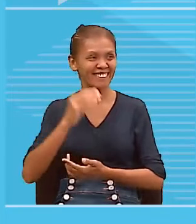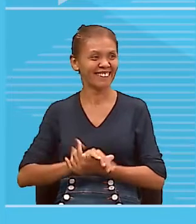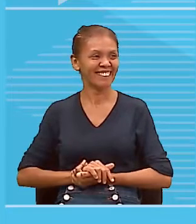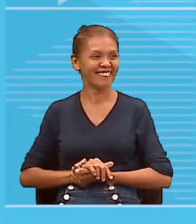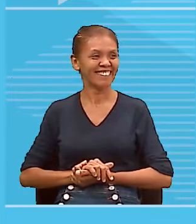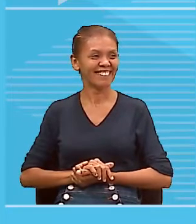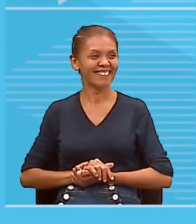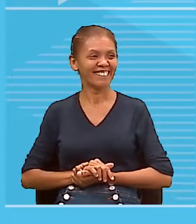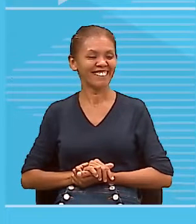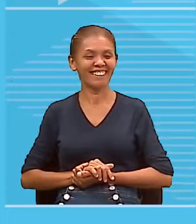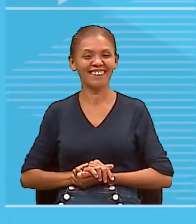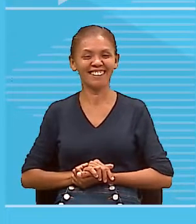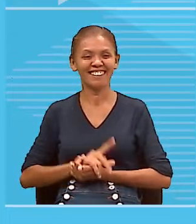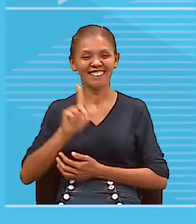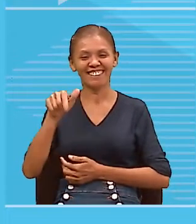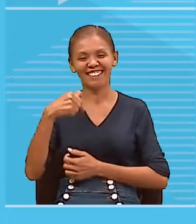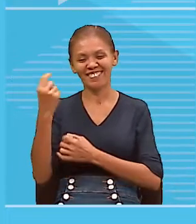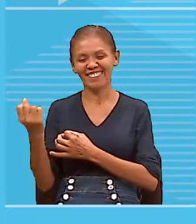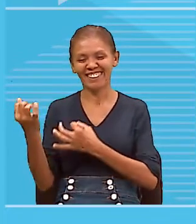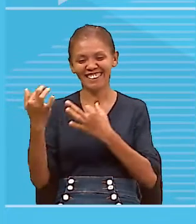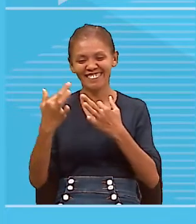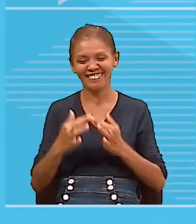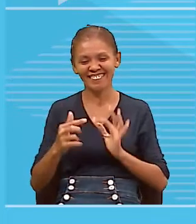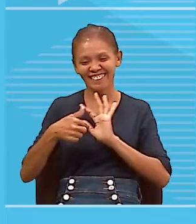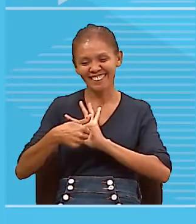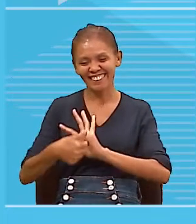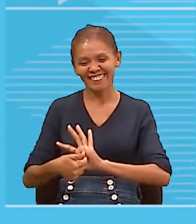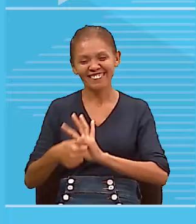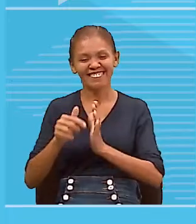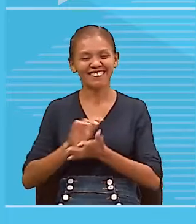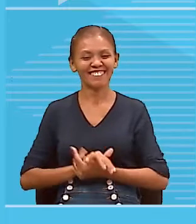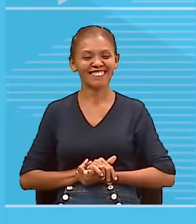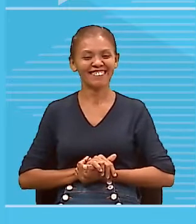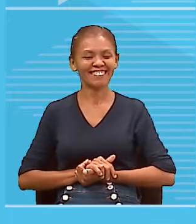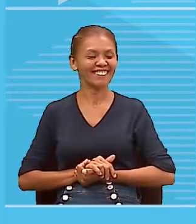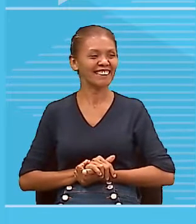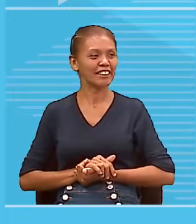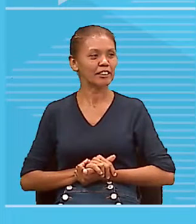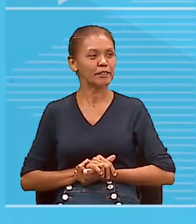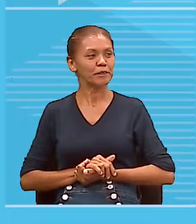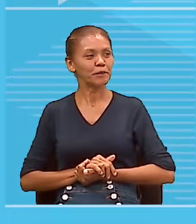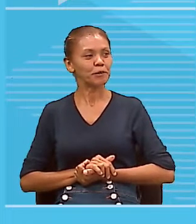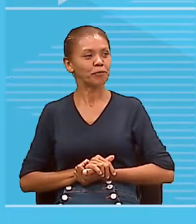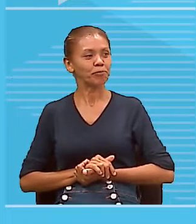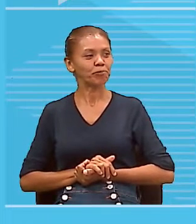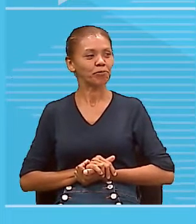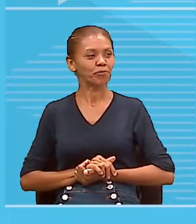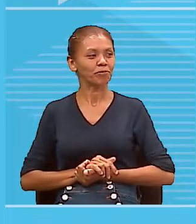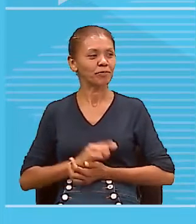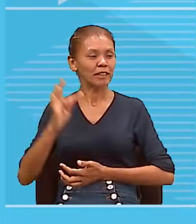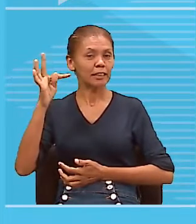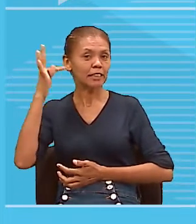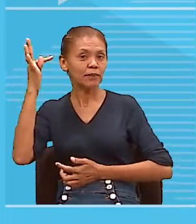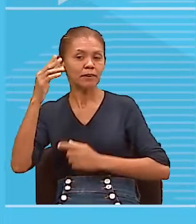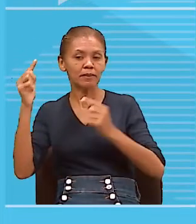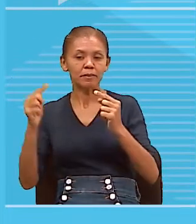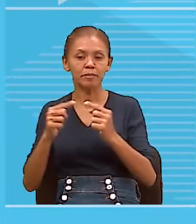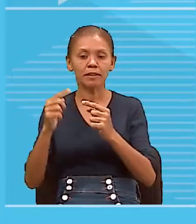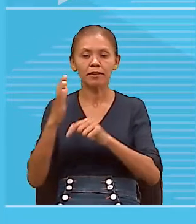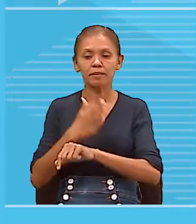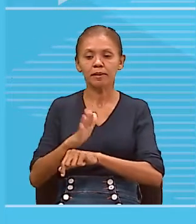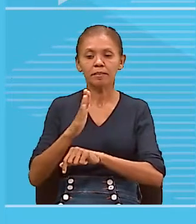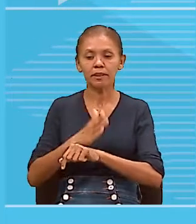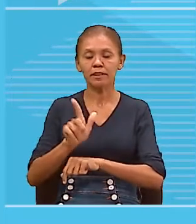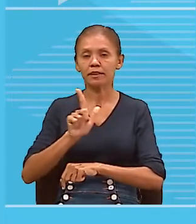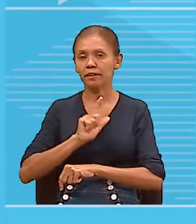já eu falo vamos dar seguimento aqui que é uma coisa vai já se ligar com a outra na nossa da teoria a prática nós vamos ter